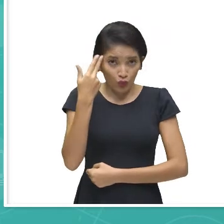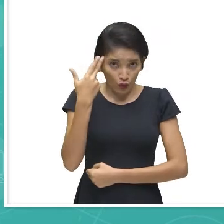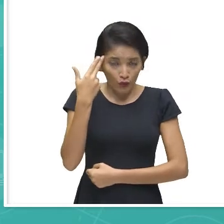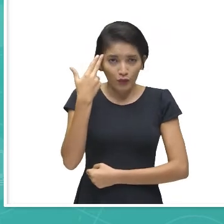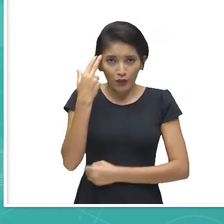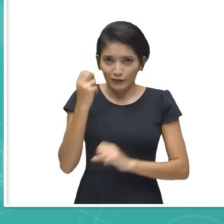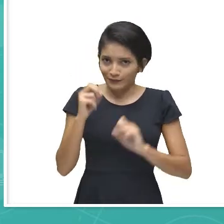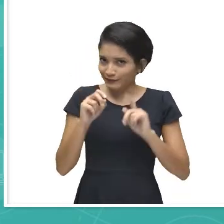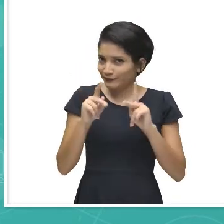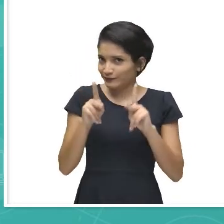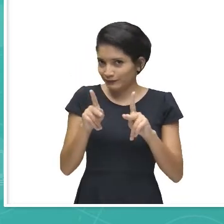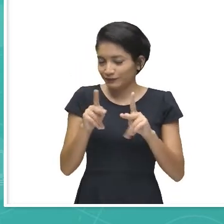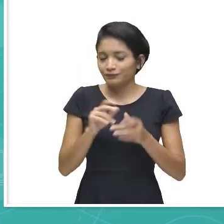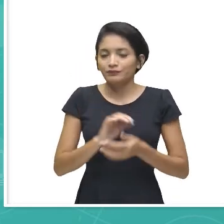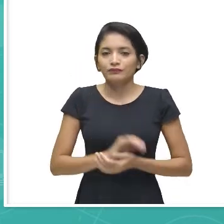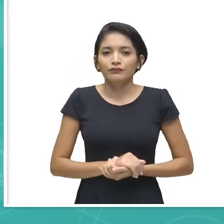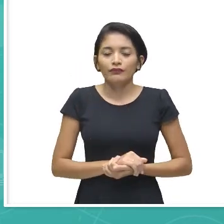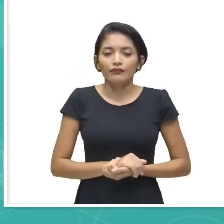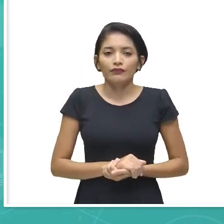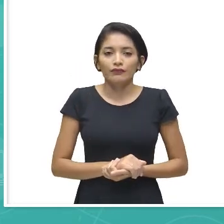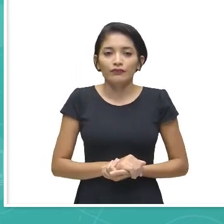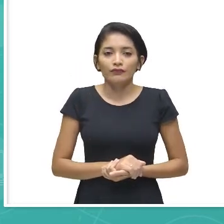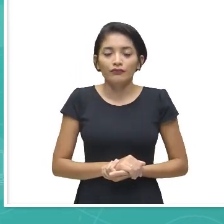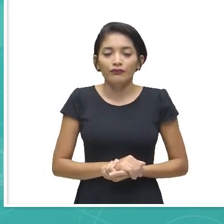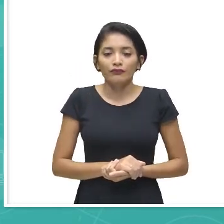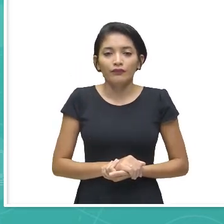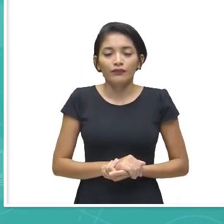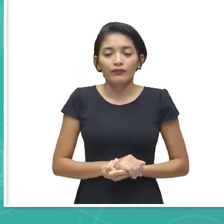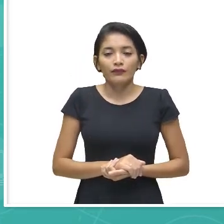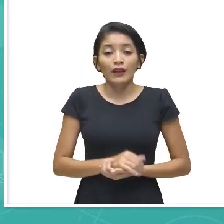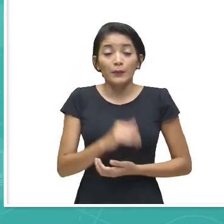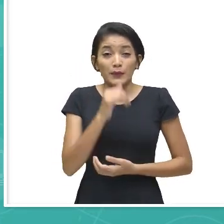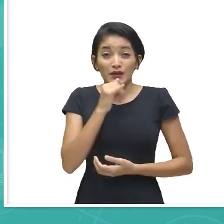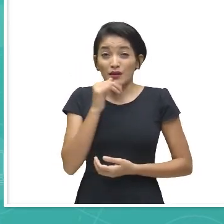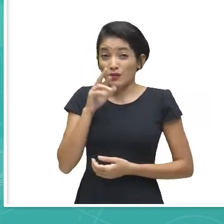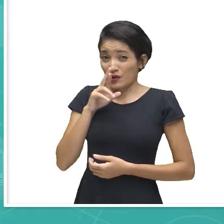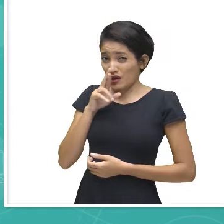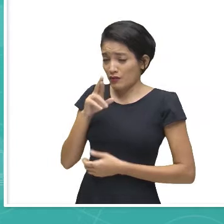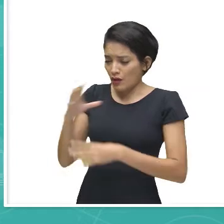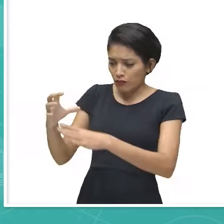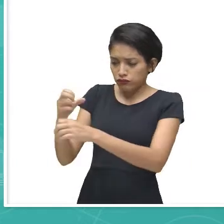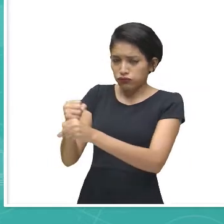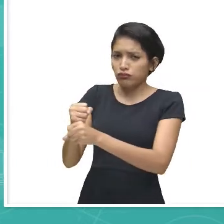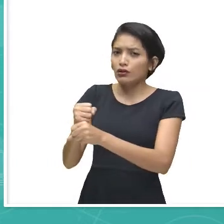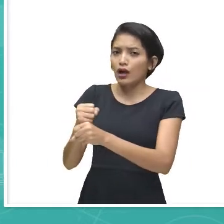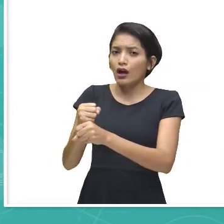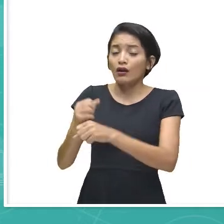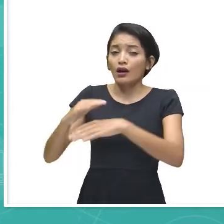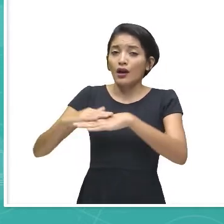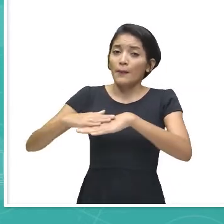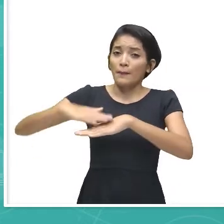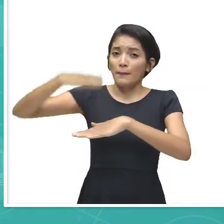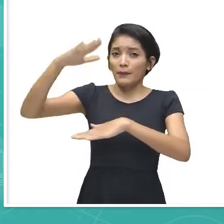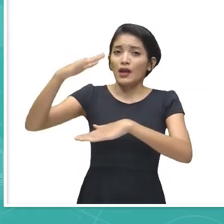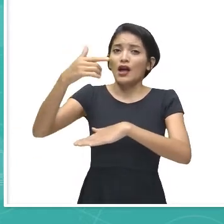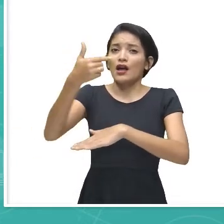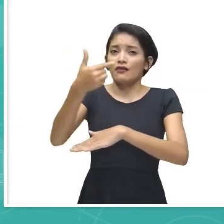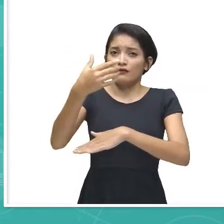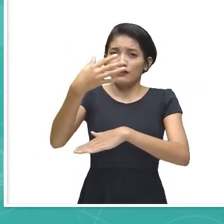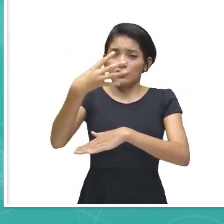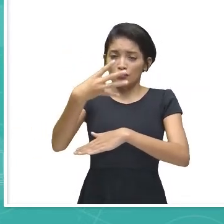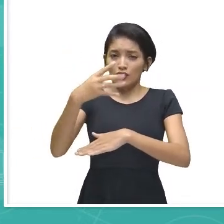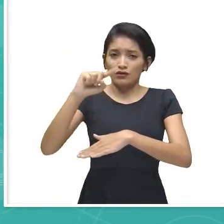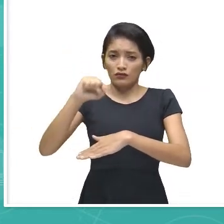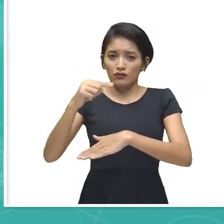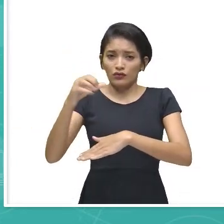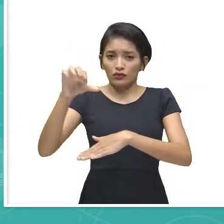tá bom? Agora, se o resultado do cálculo dele for acima de